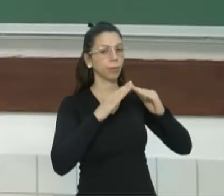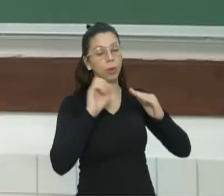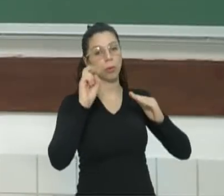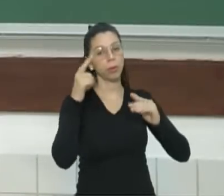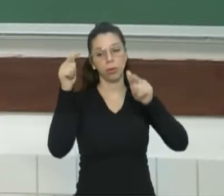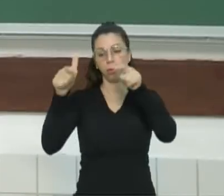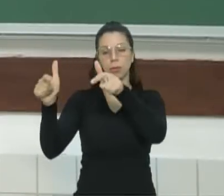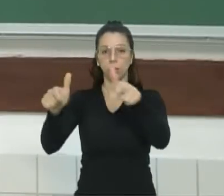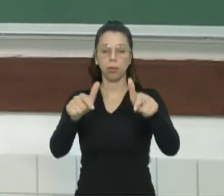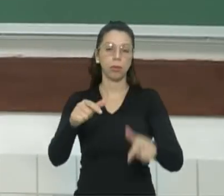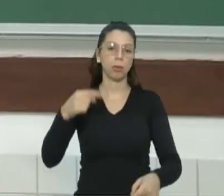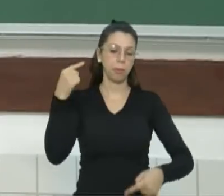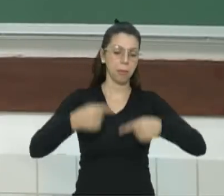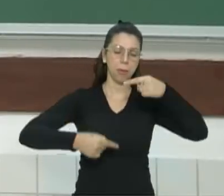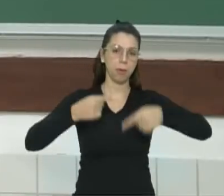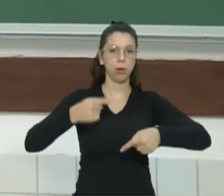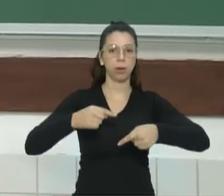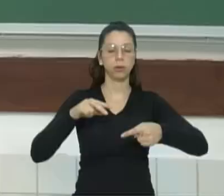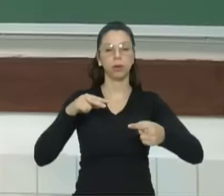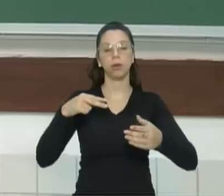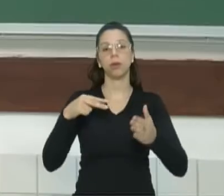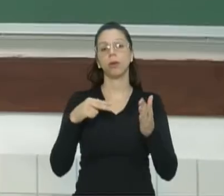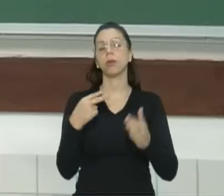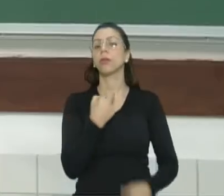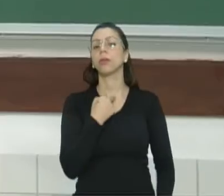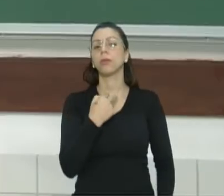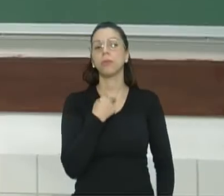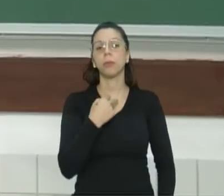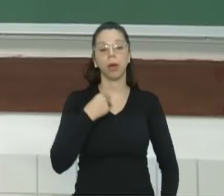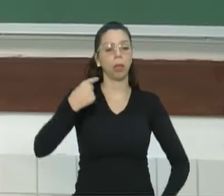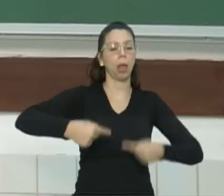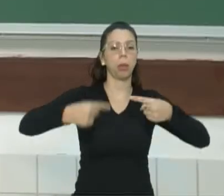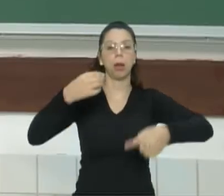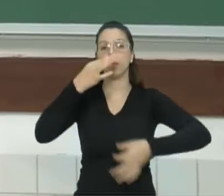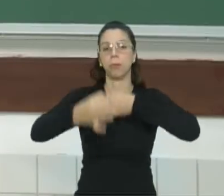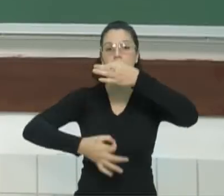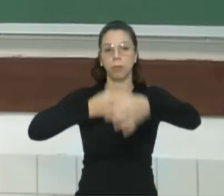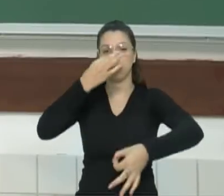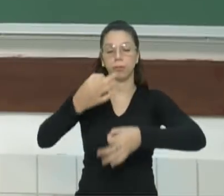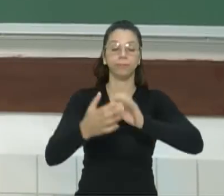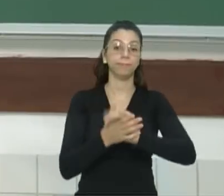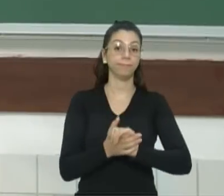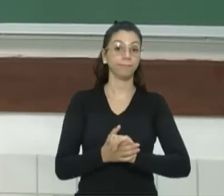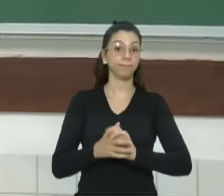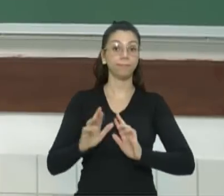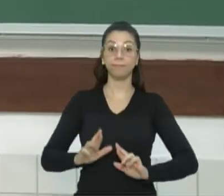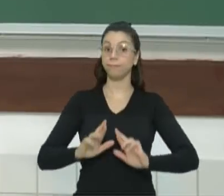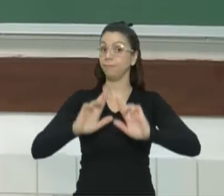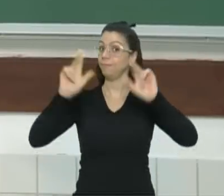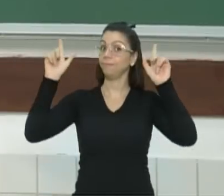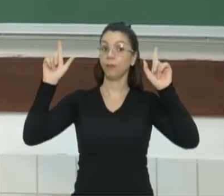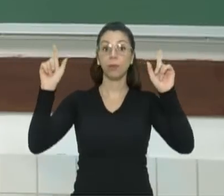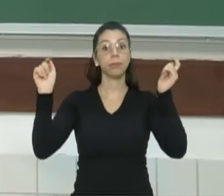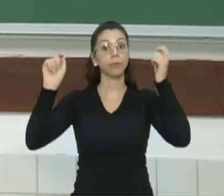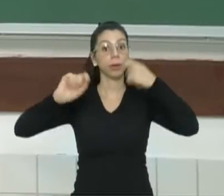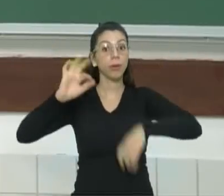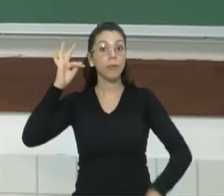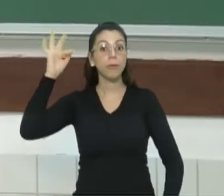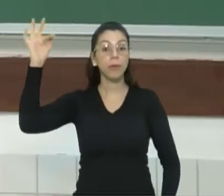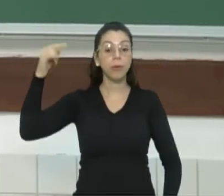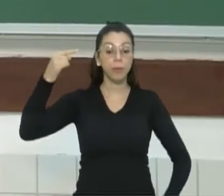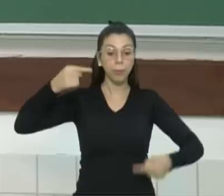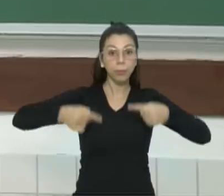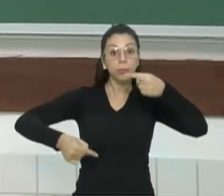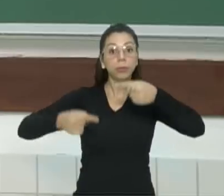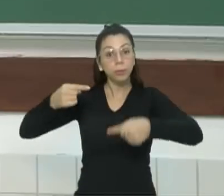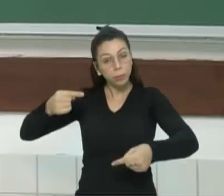né? Política não se discute, assim como futebol e religião. Pelo contrário, na filosofia política nós vamos discutir. E discutir de uma forma